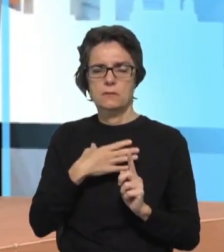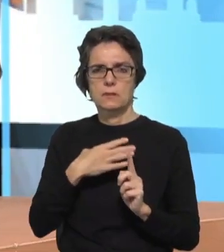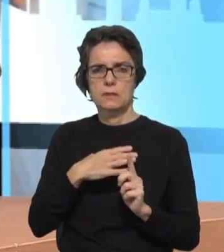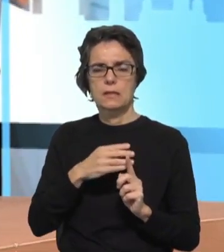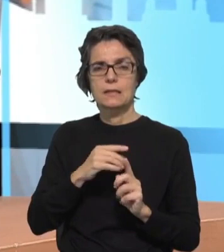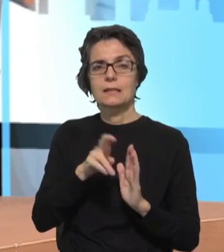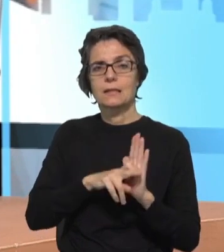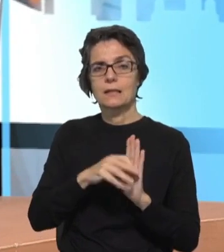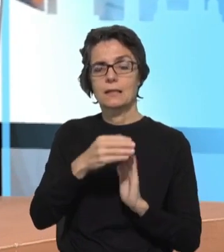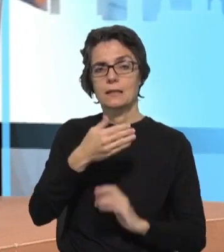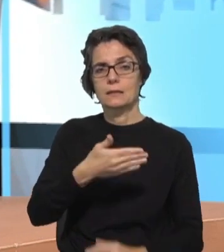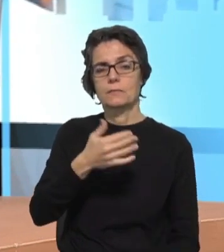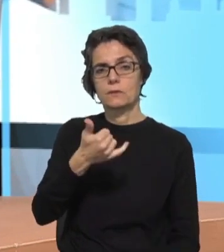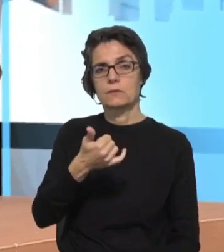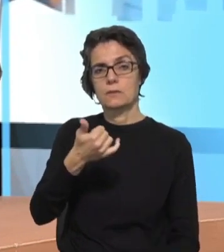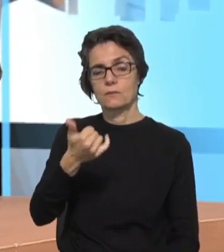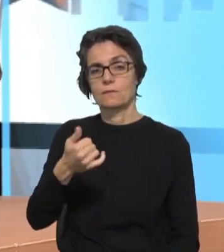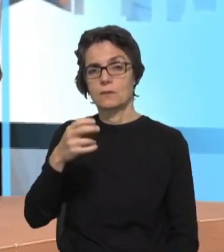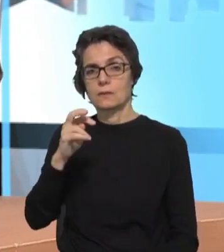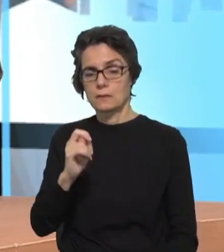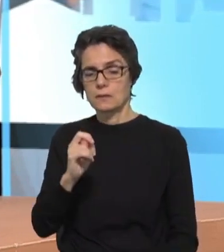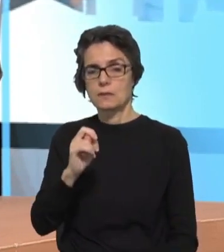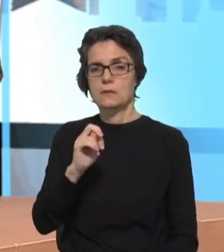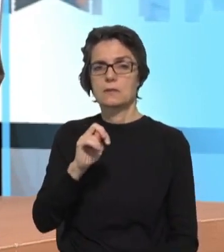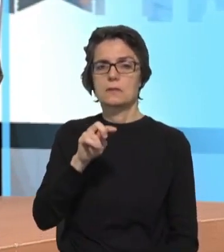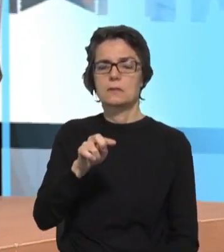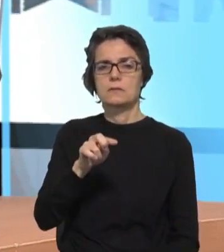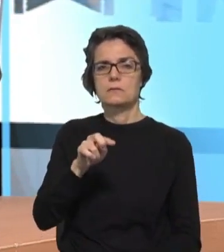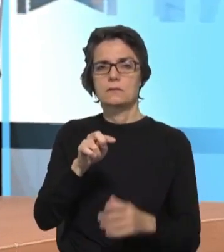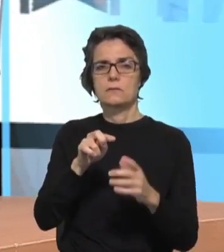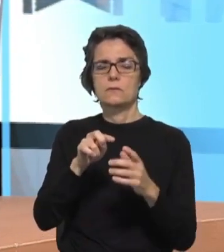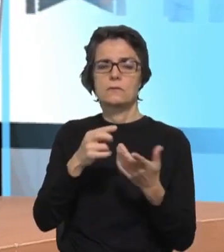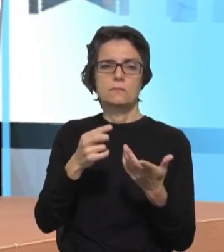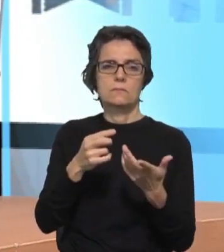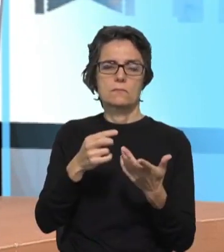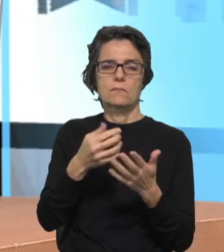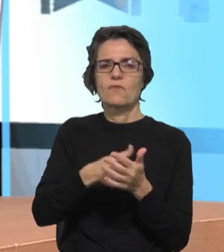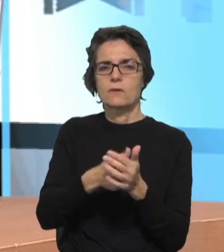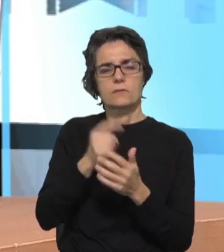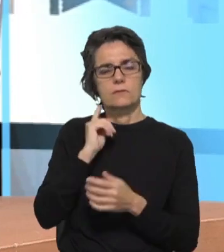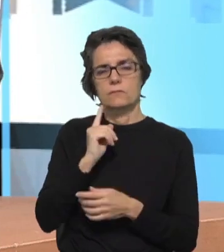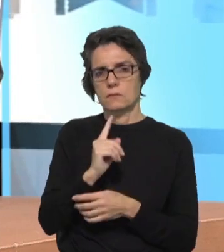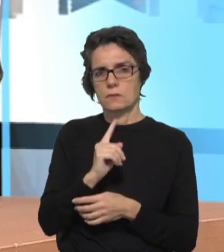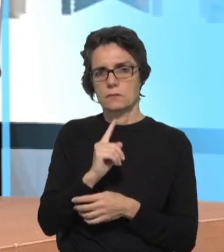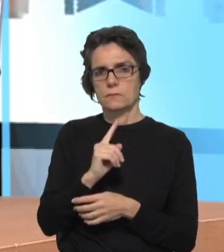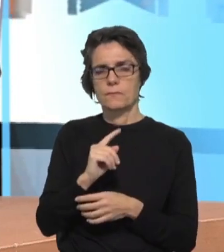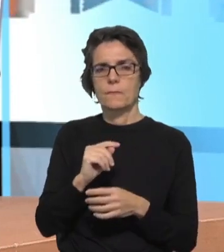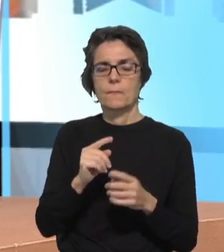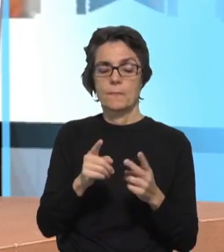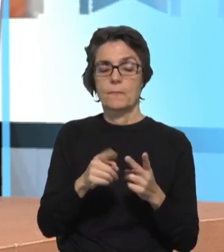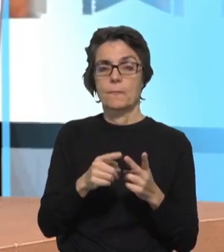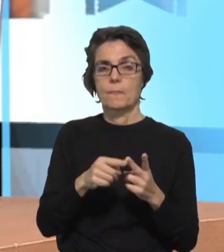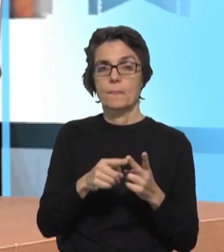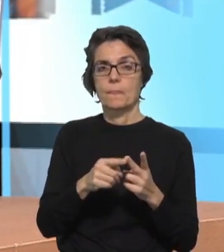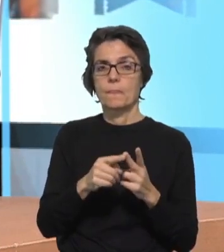1223. Primeiro, o Evangelho. Não há Francisco de Assis sem Evangelho, não há franciscano sem Evangelho. Segundo, é a obediência à